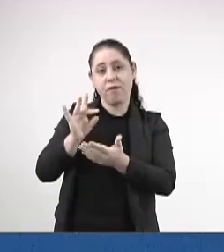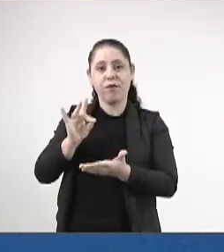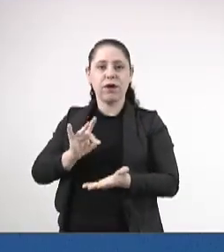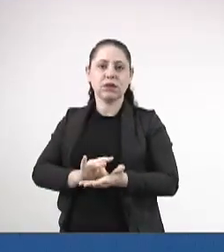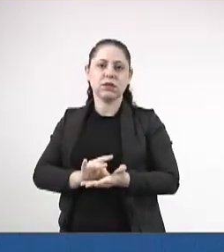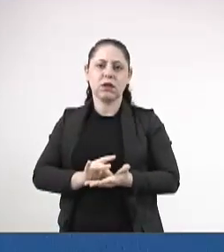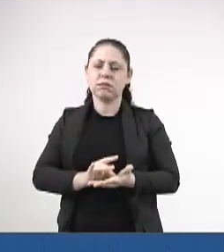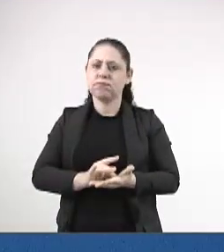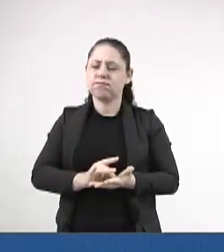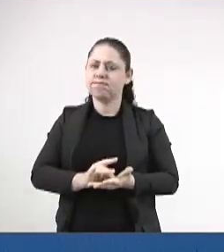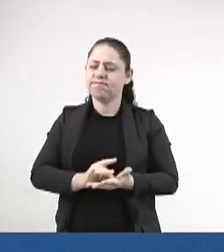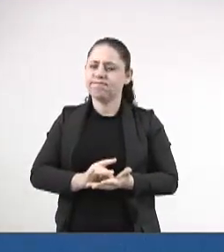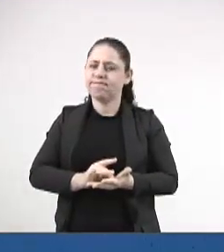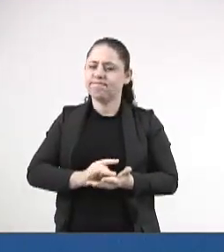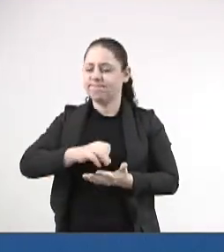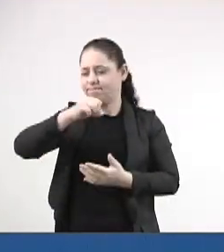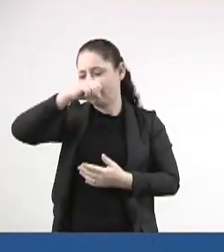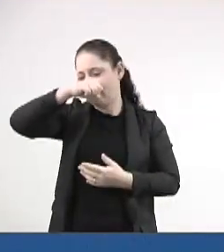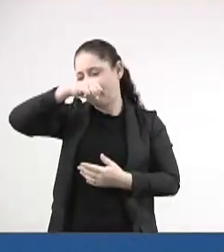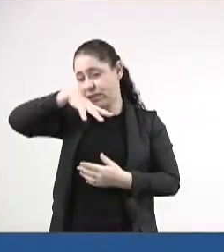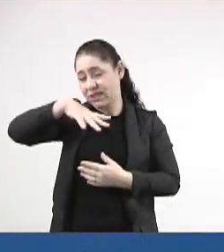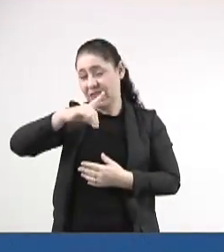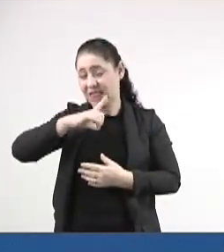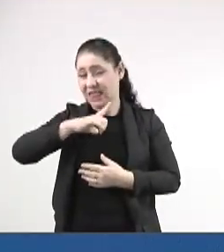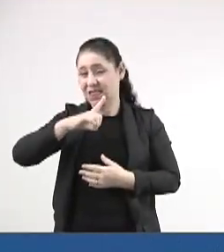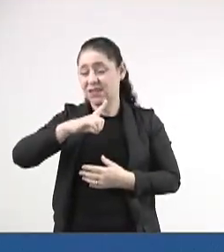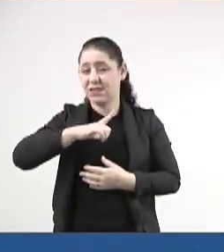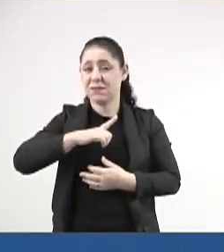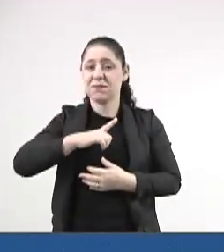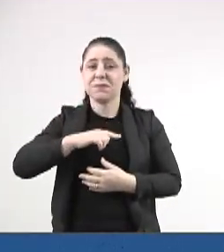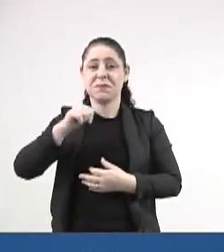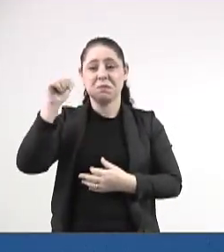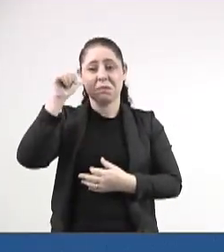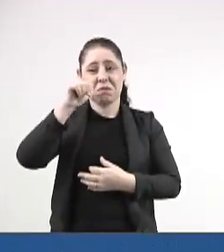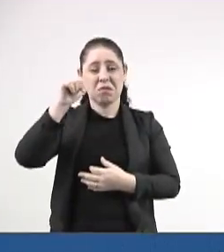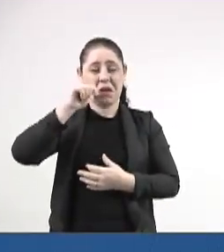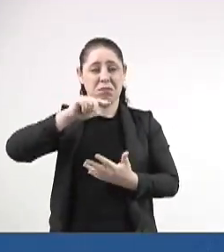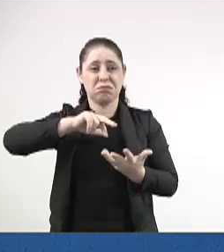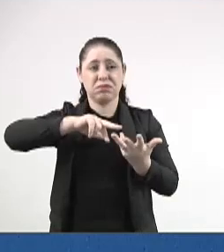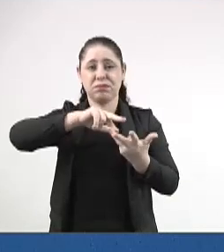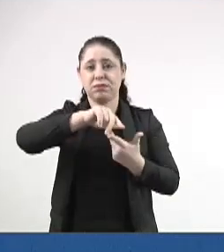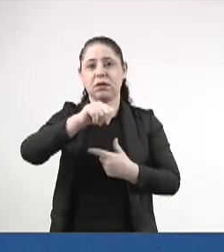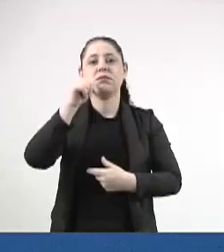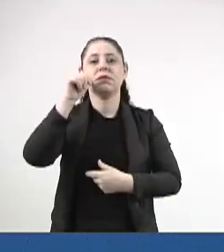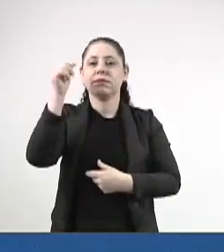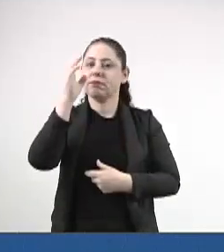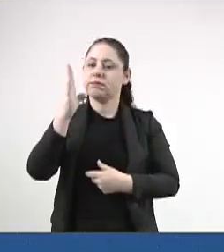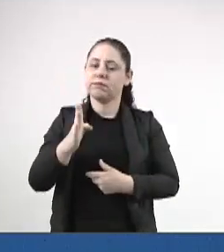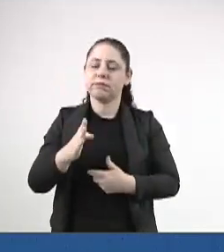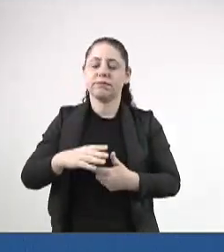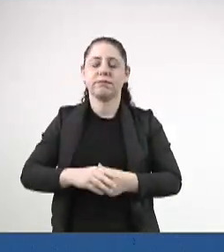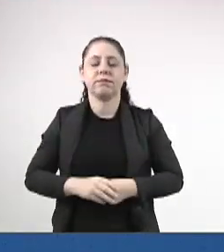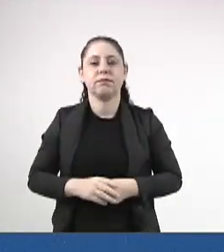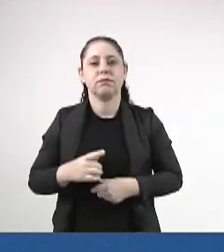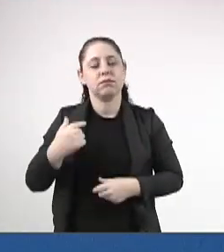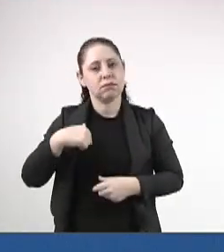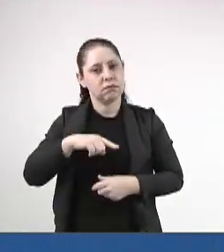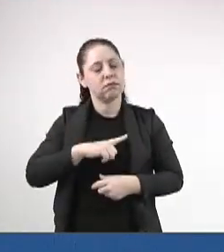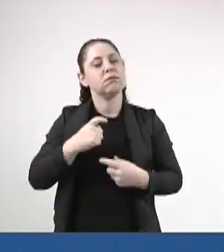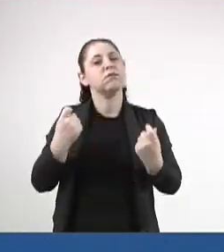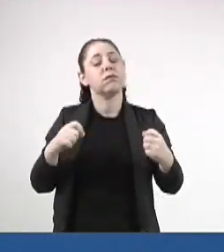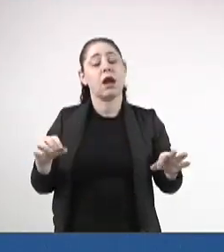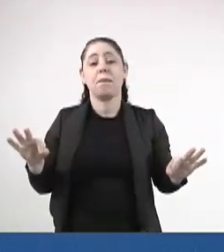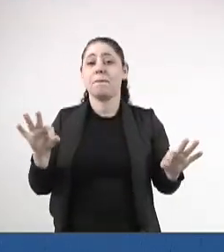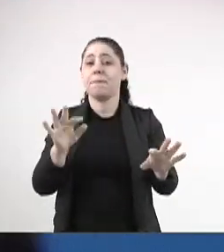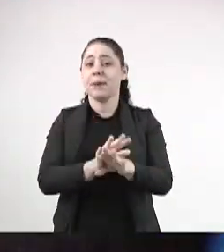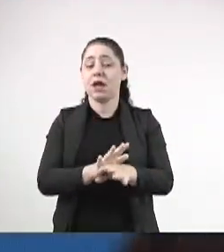realidade cruel pela qual passam tantas mulheres brasileiras. Então nós temos que acabar